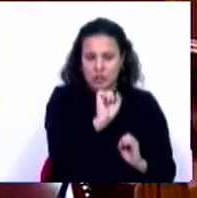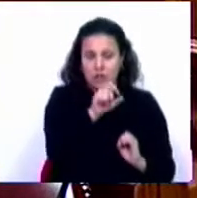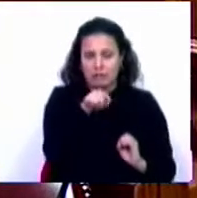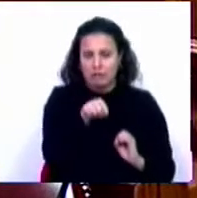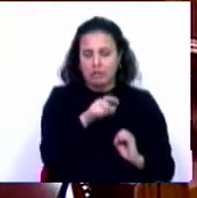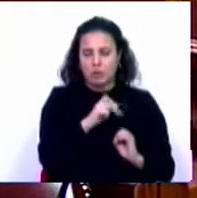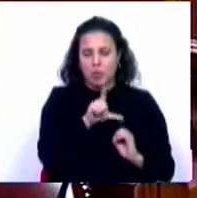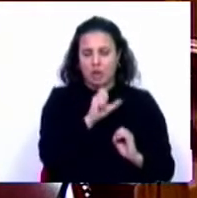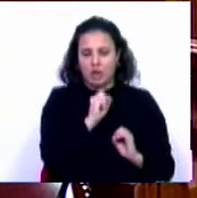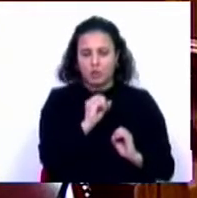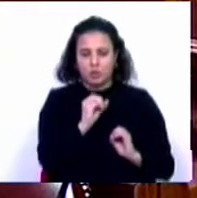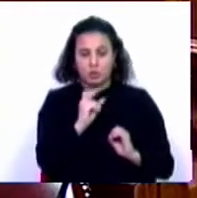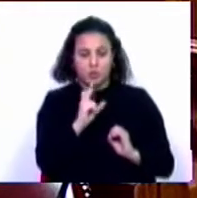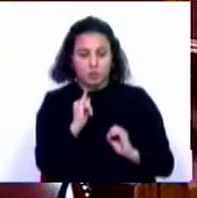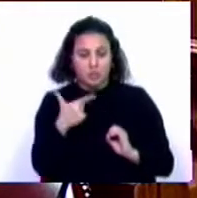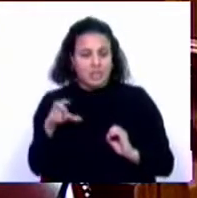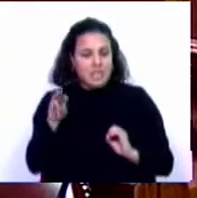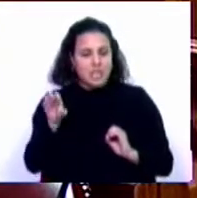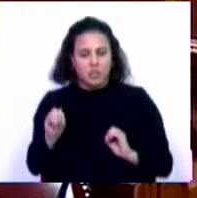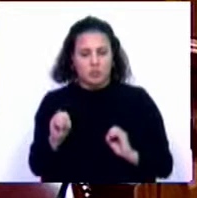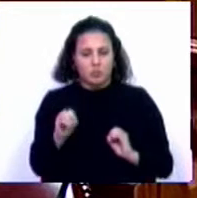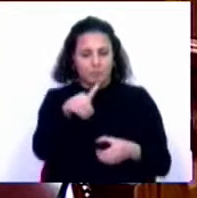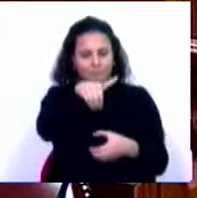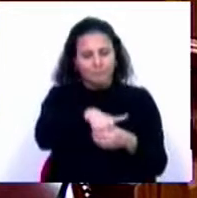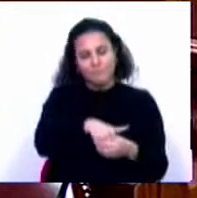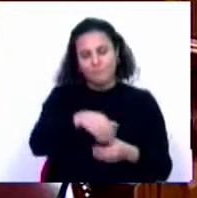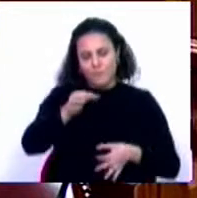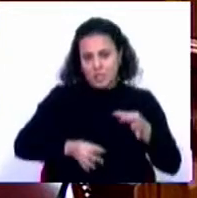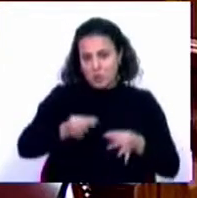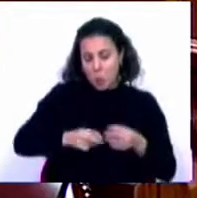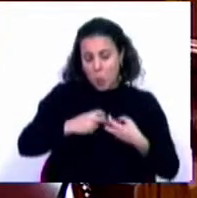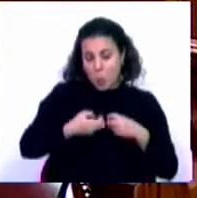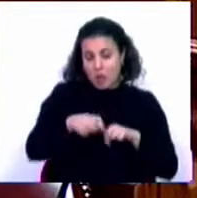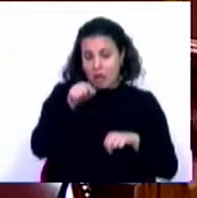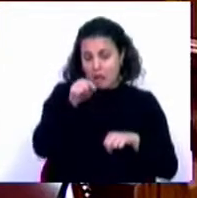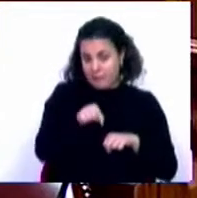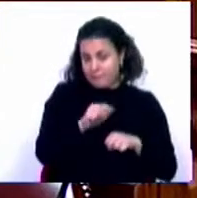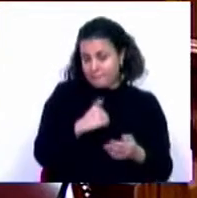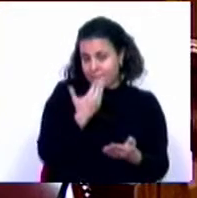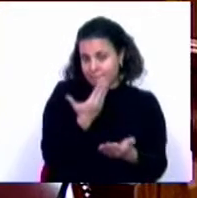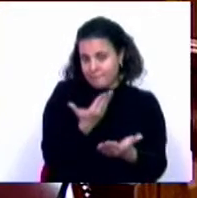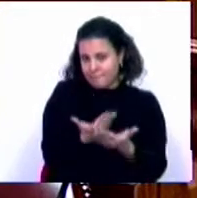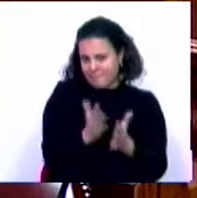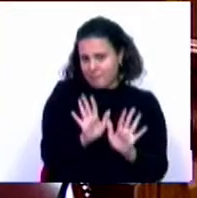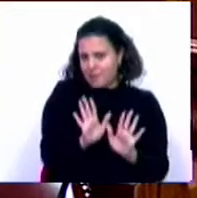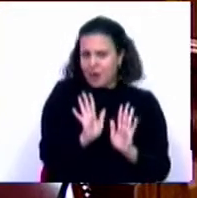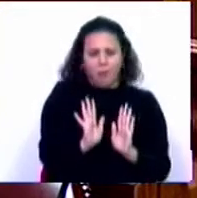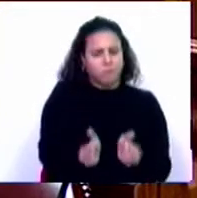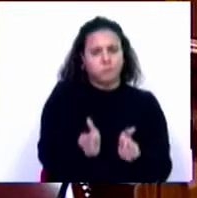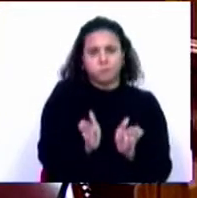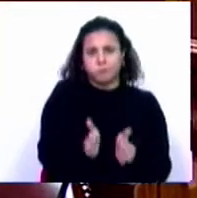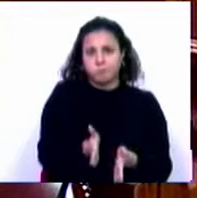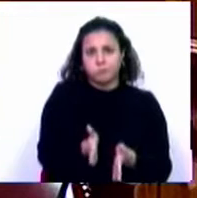da distribuição nos nossos tribunais. Esse é um problema que se coloca, mas que não requer